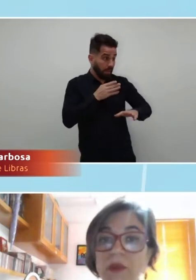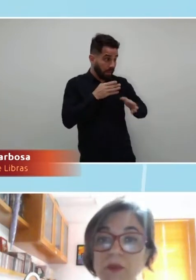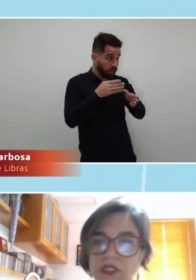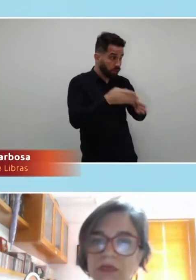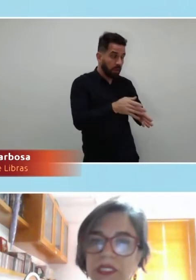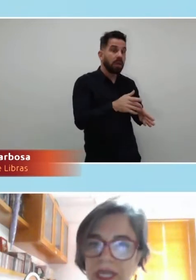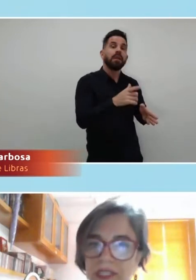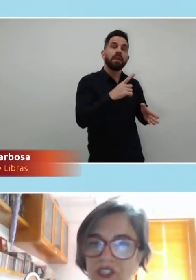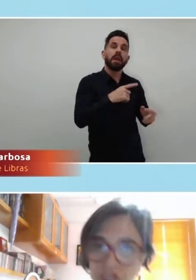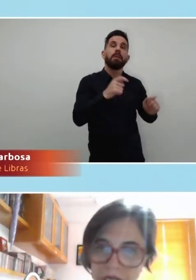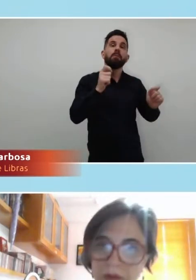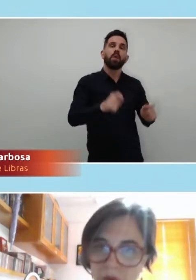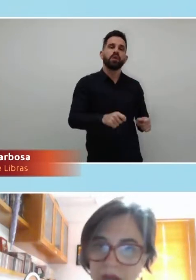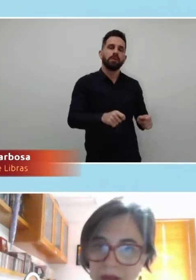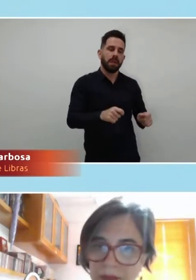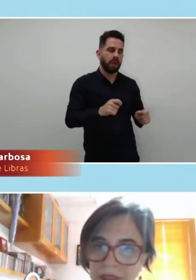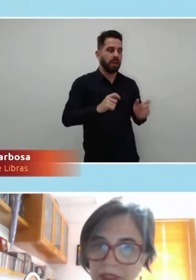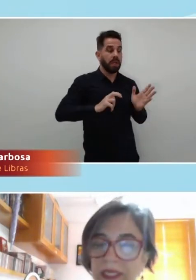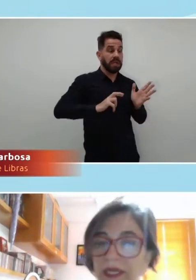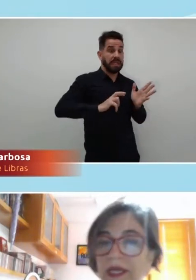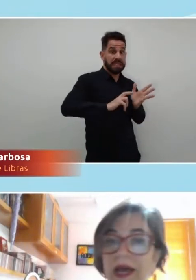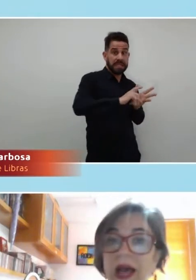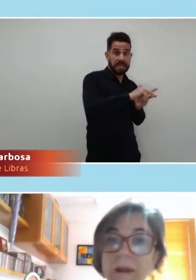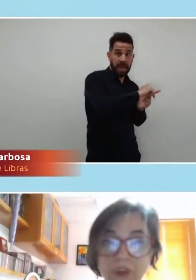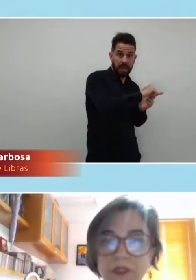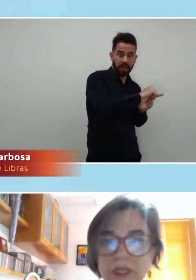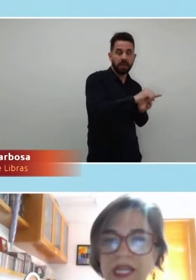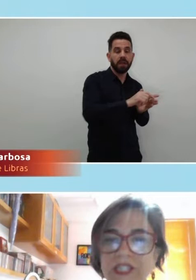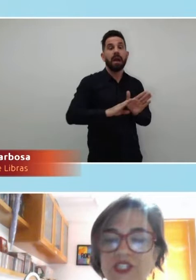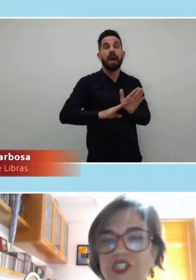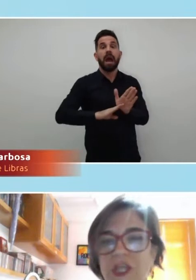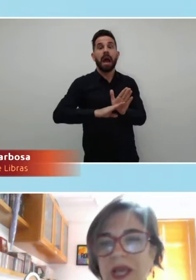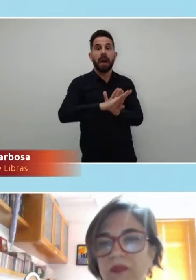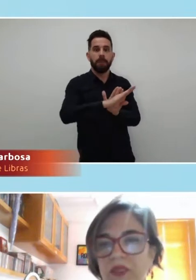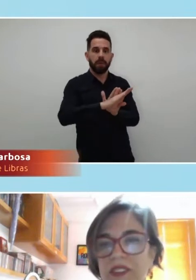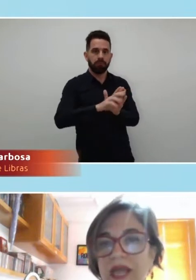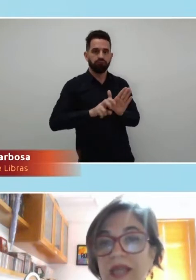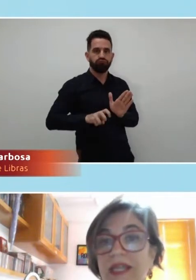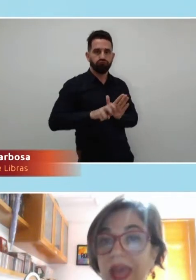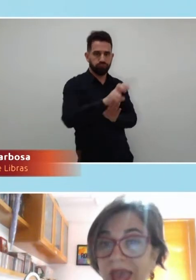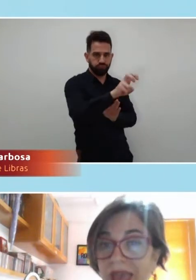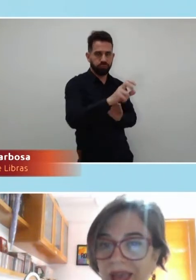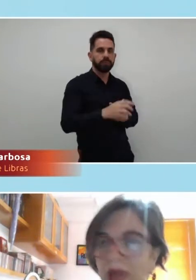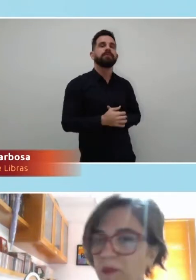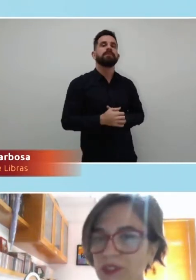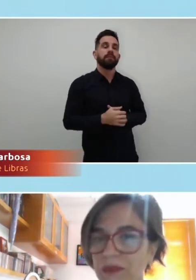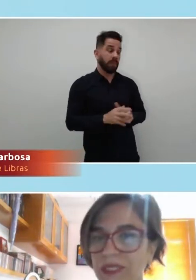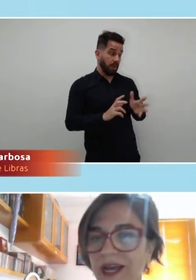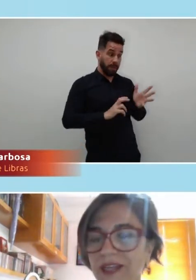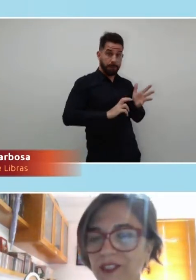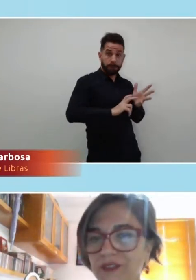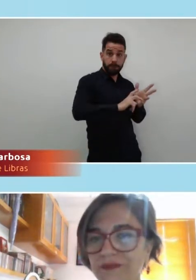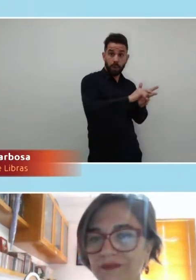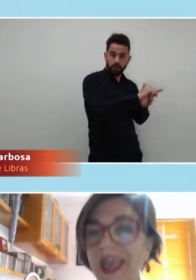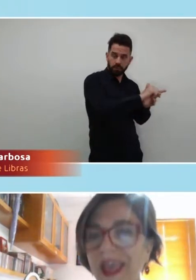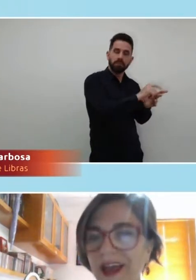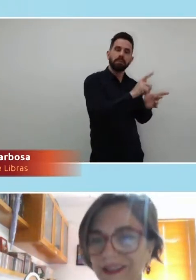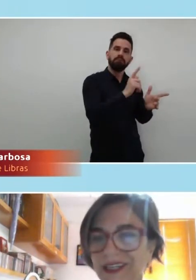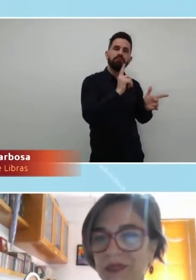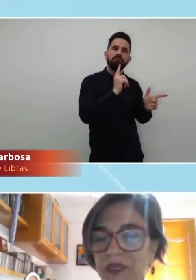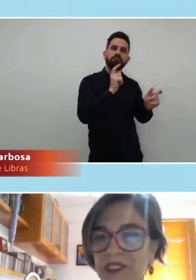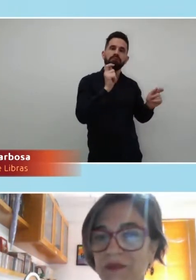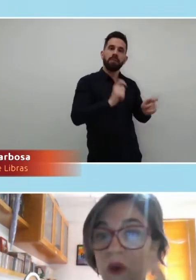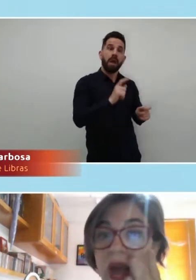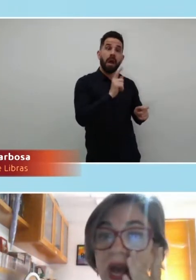uma possibilidade de chegar por rampa. A possibilidade de chegar por escada é a possibilidade, é a